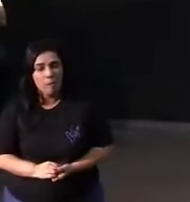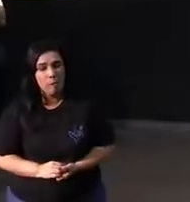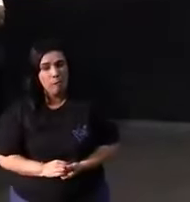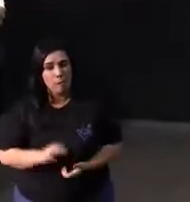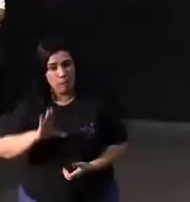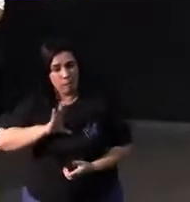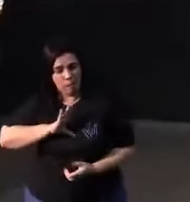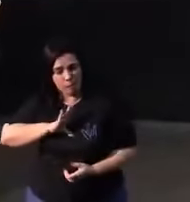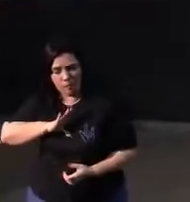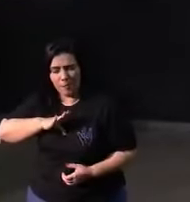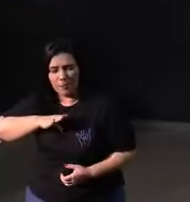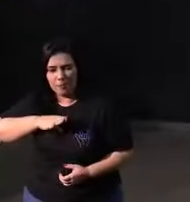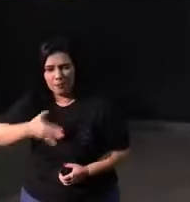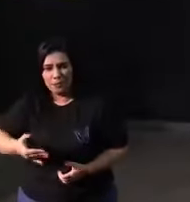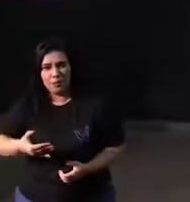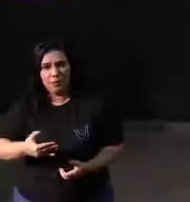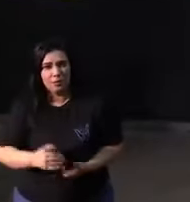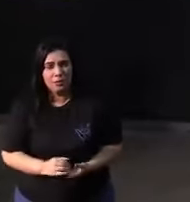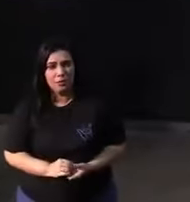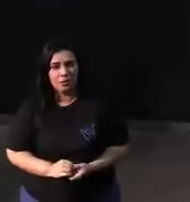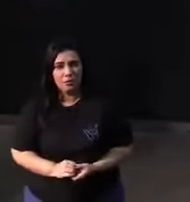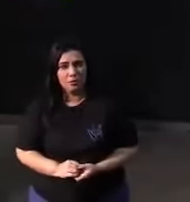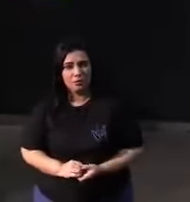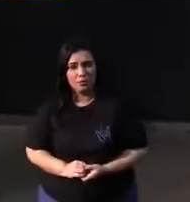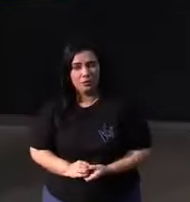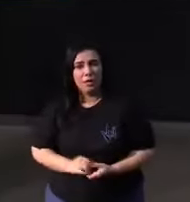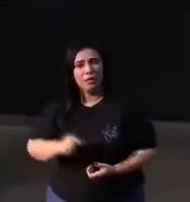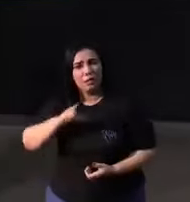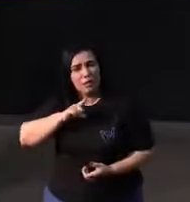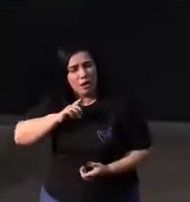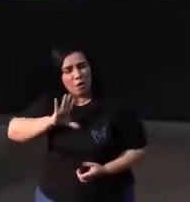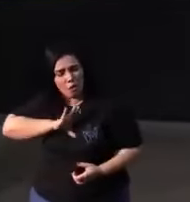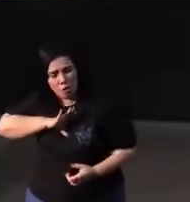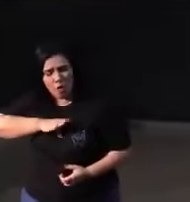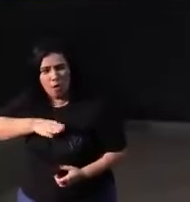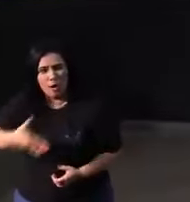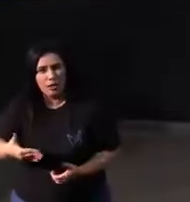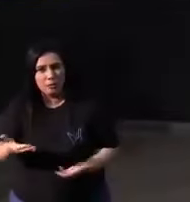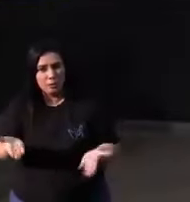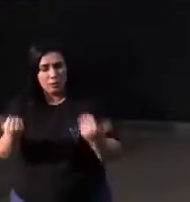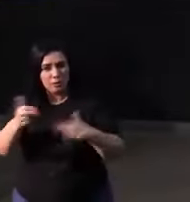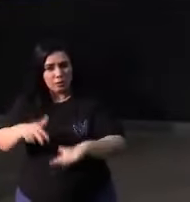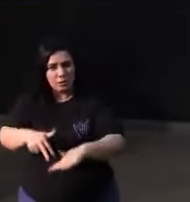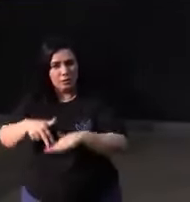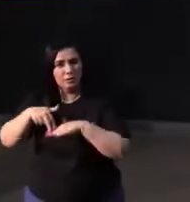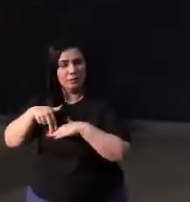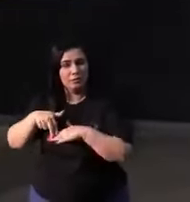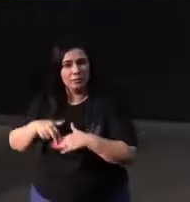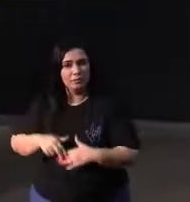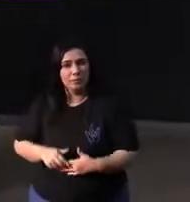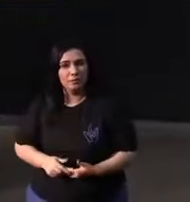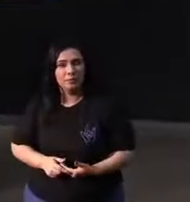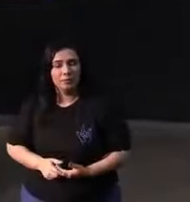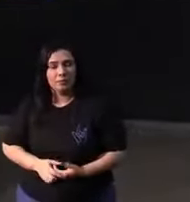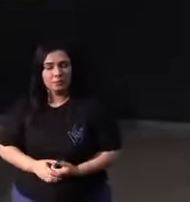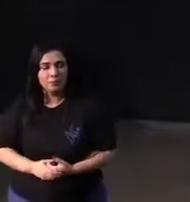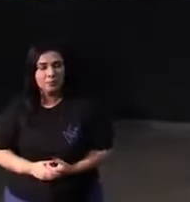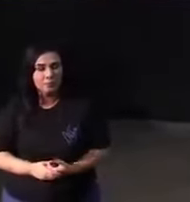Tenha coragem nessa noite. Tenha coragem nessa noite. Caminhe até o